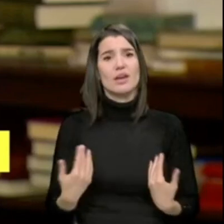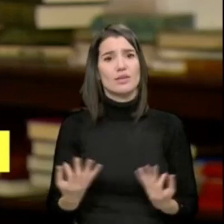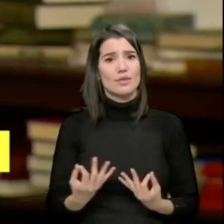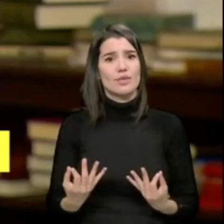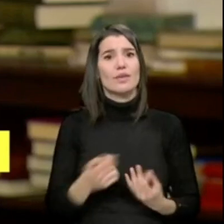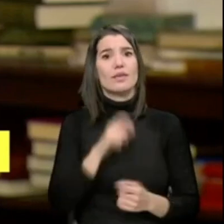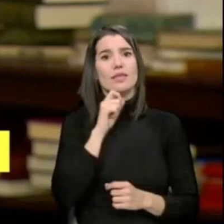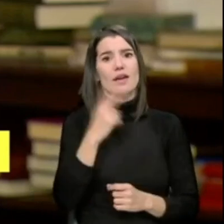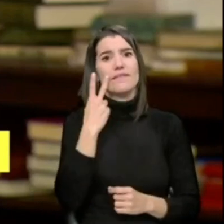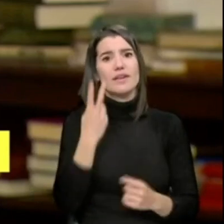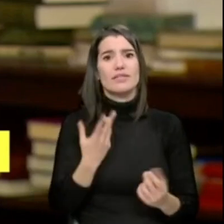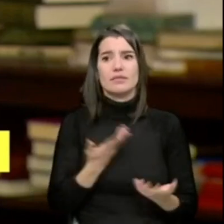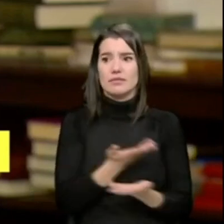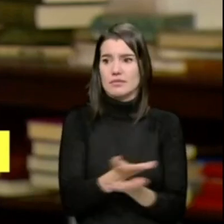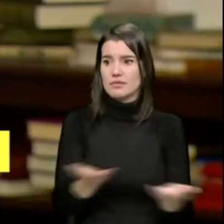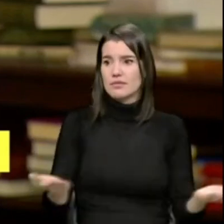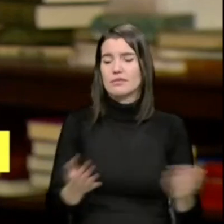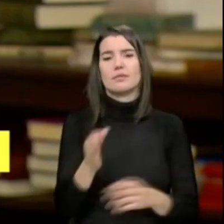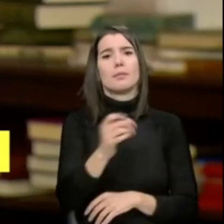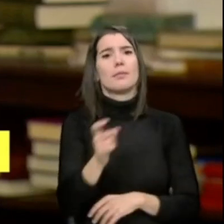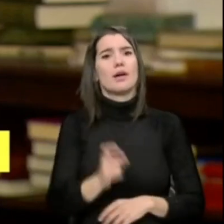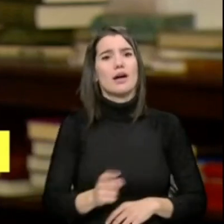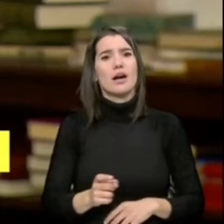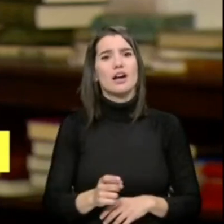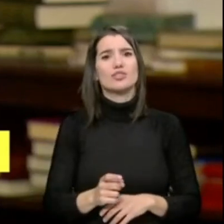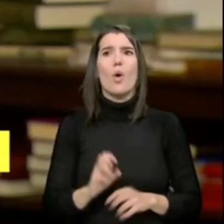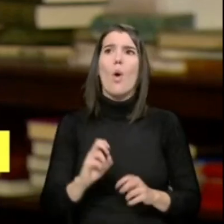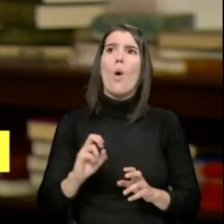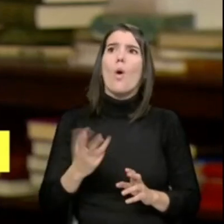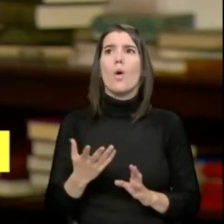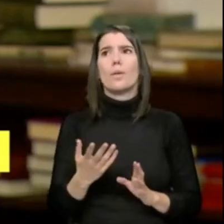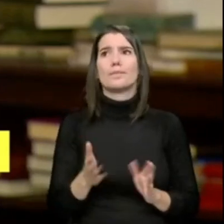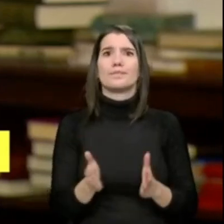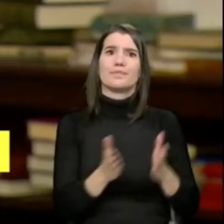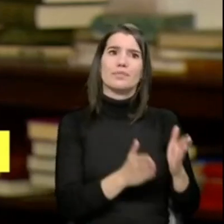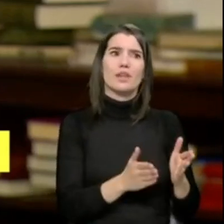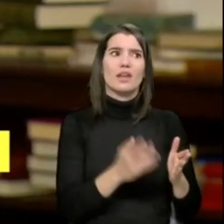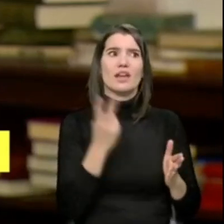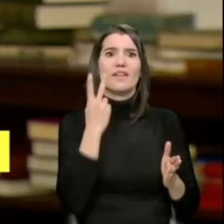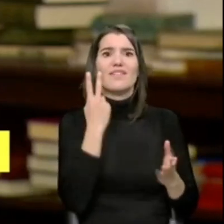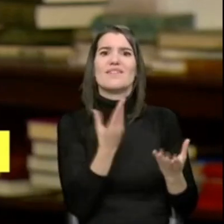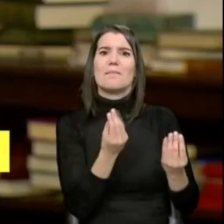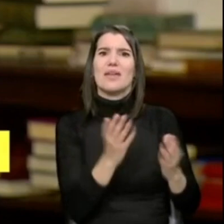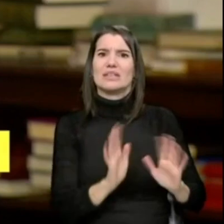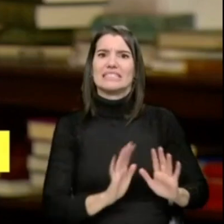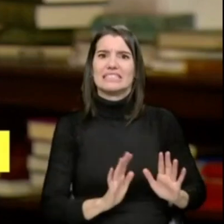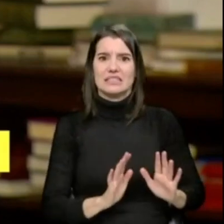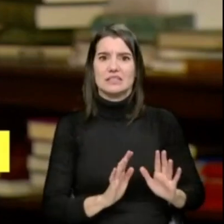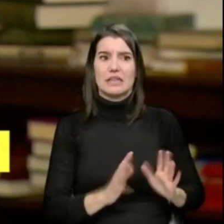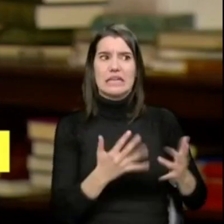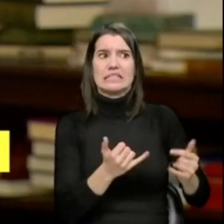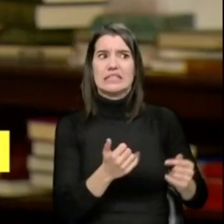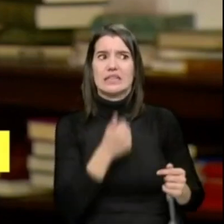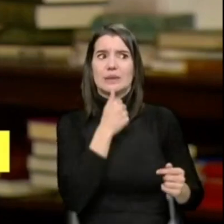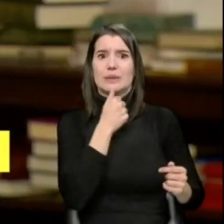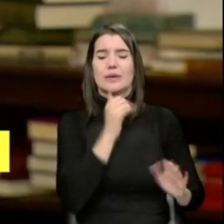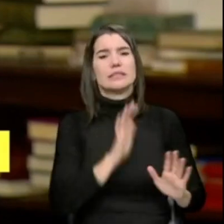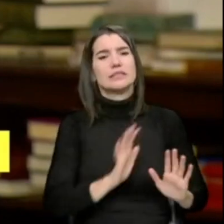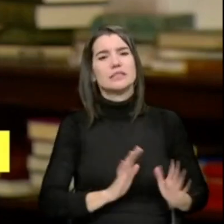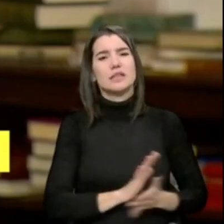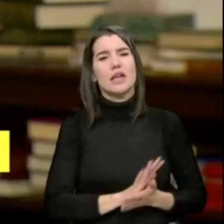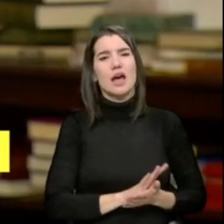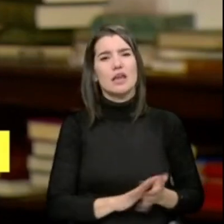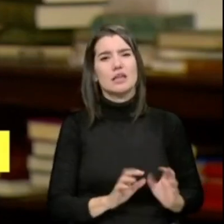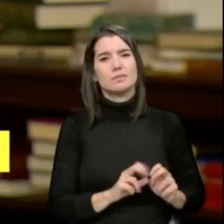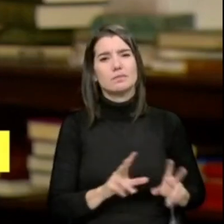realmente em paz, ou poderem não viver com medo do que o que é que pode acontecer logo a seguir. Porque eu acho que